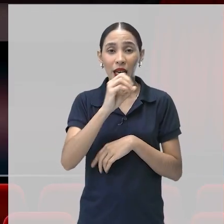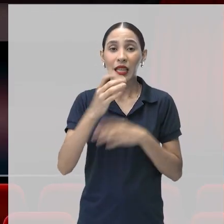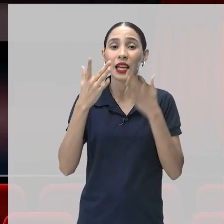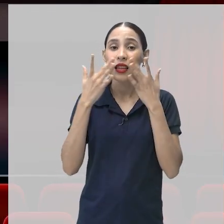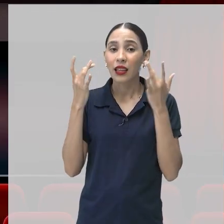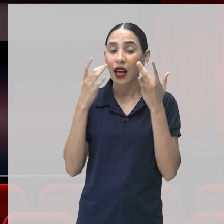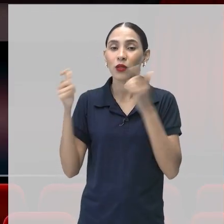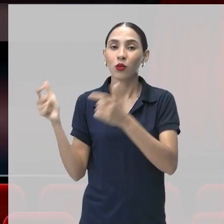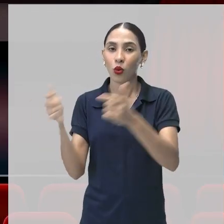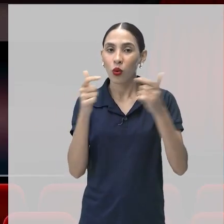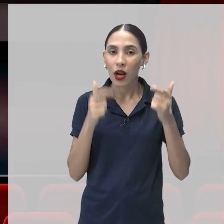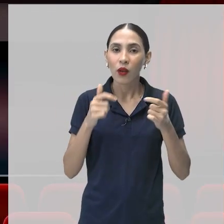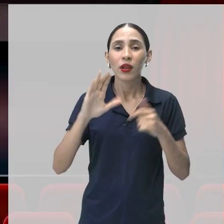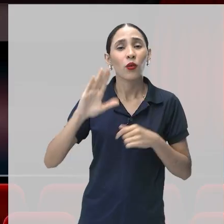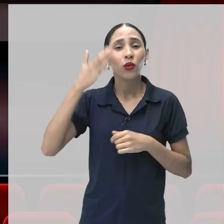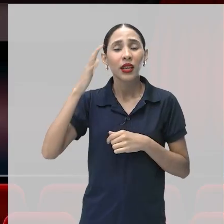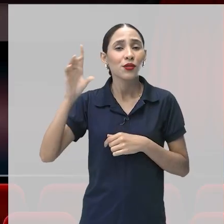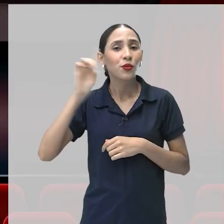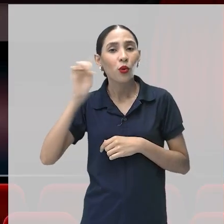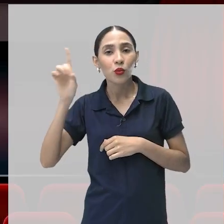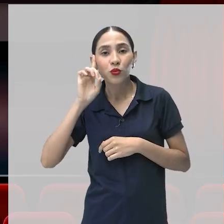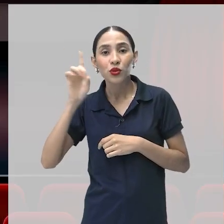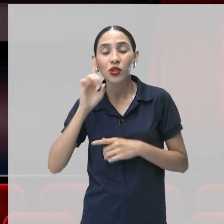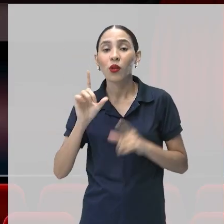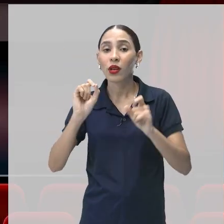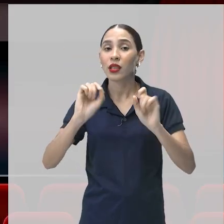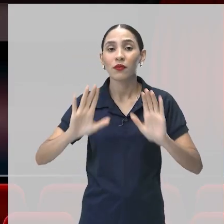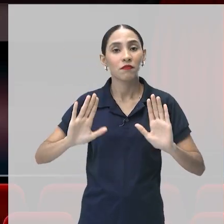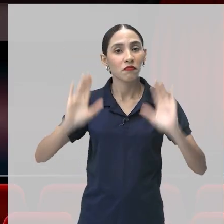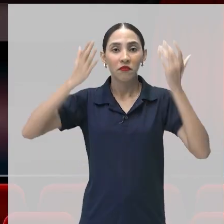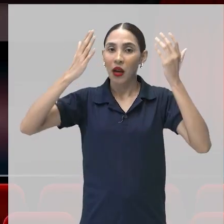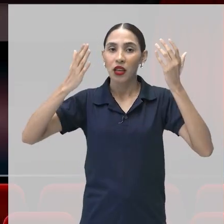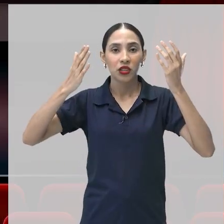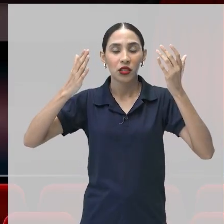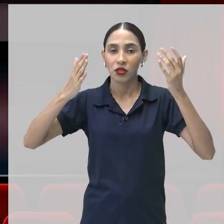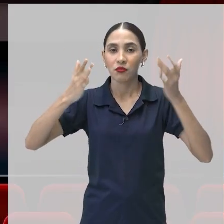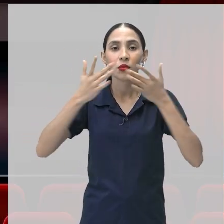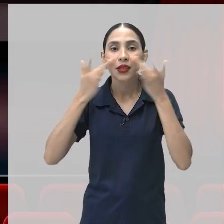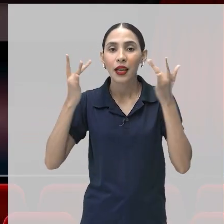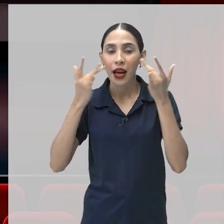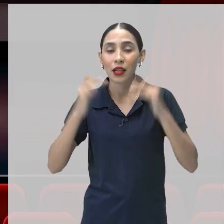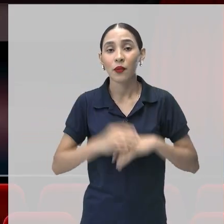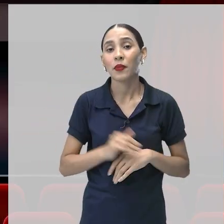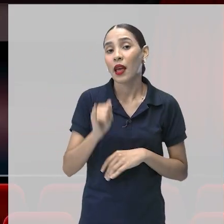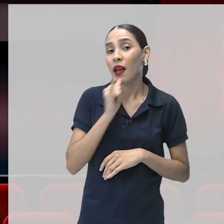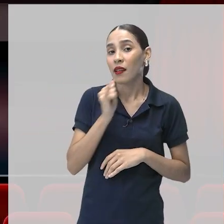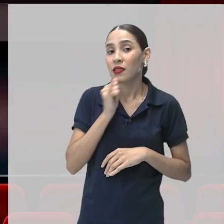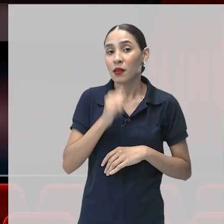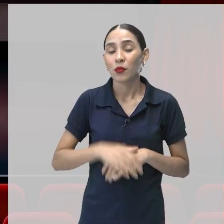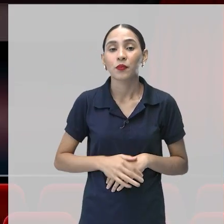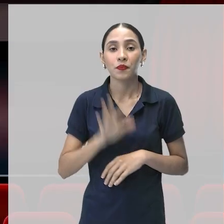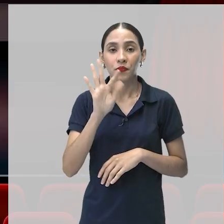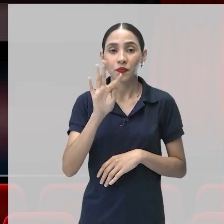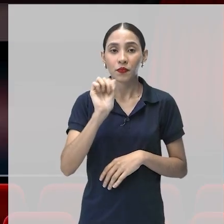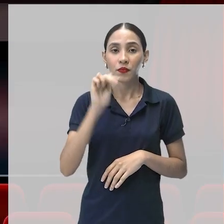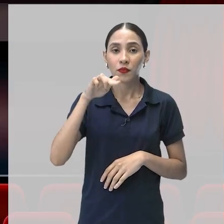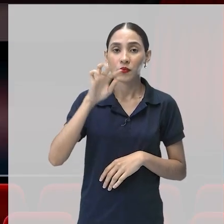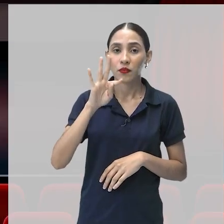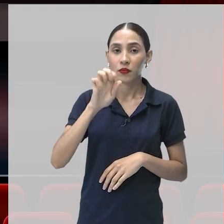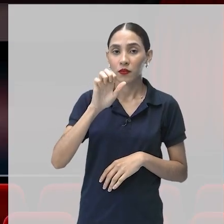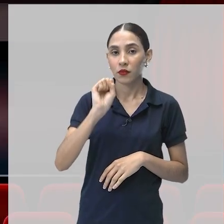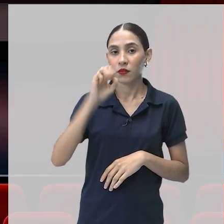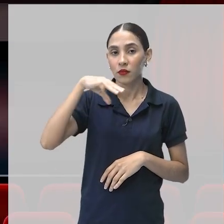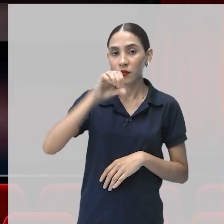e acontece diariamente assim, shows, espetáculos teatrais. Por exemplo, o Fantasma da Ópera, ele ficou